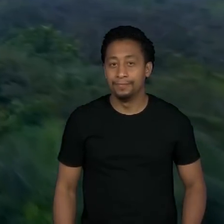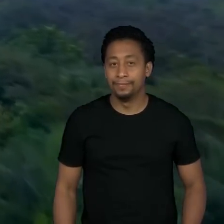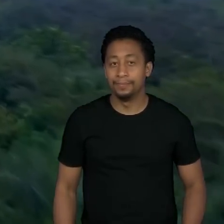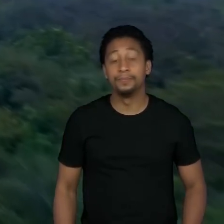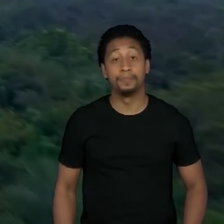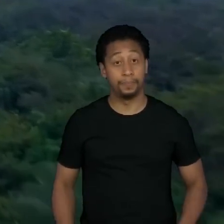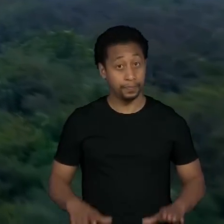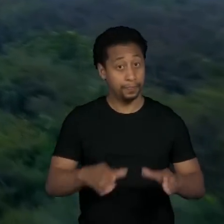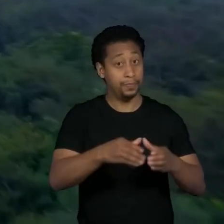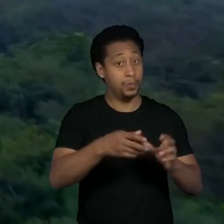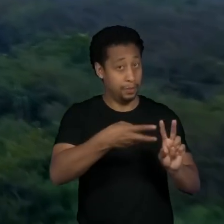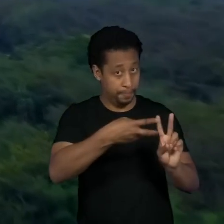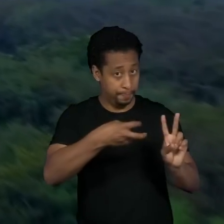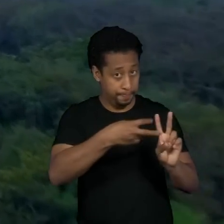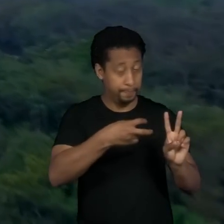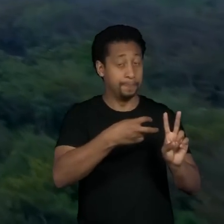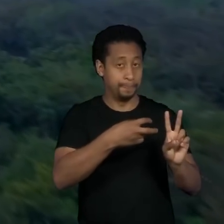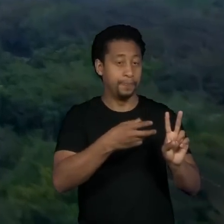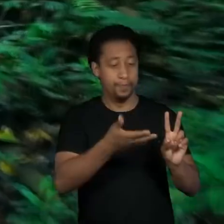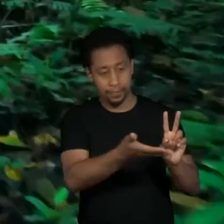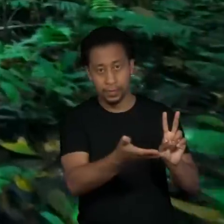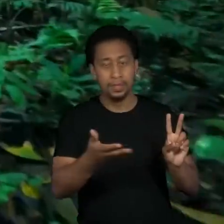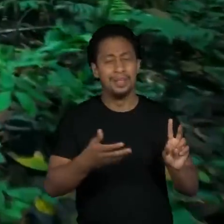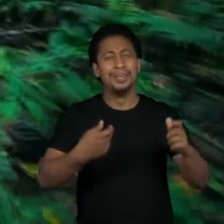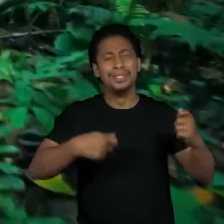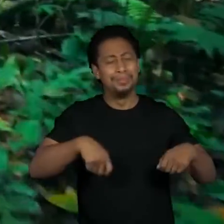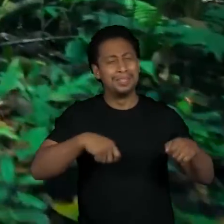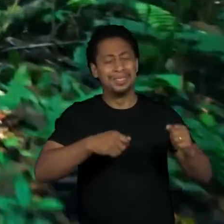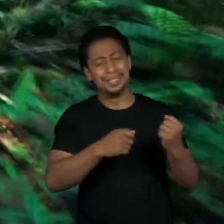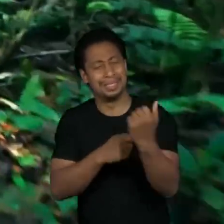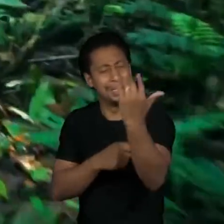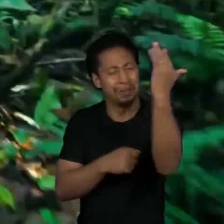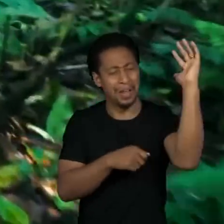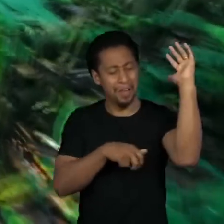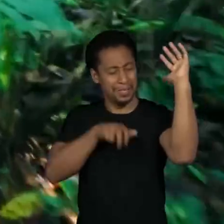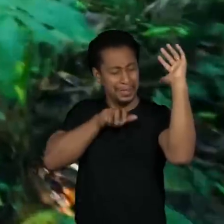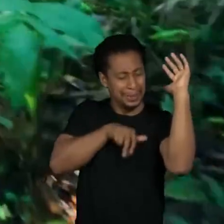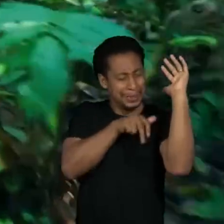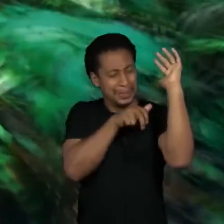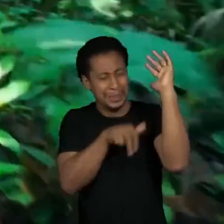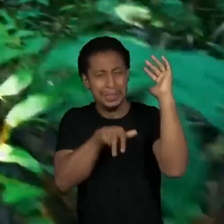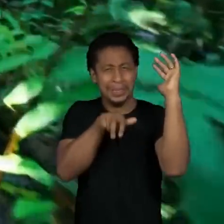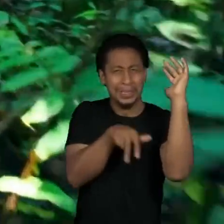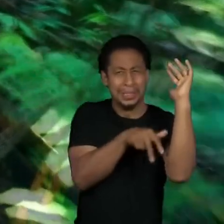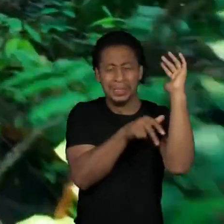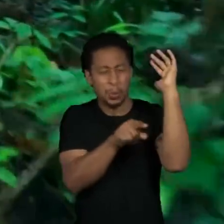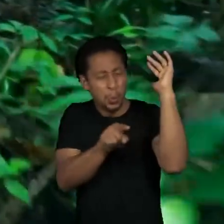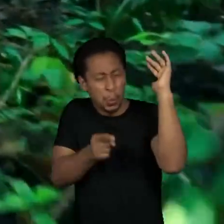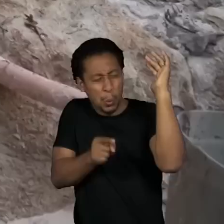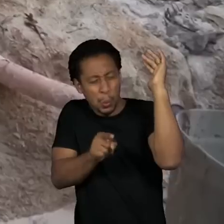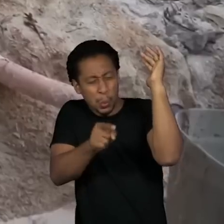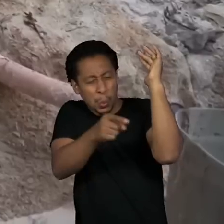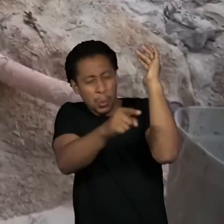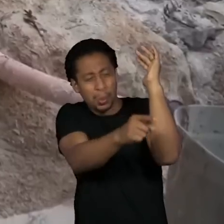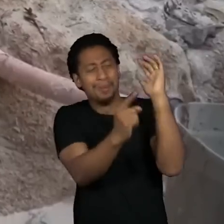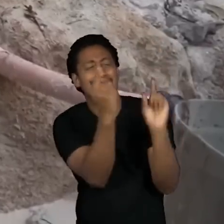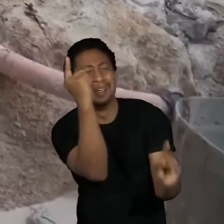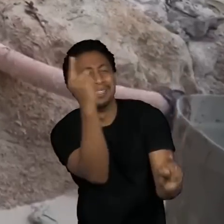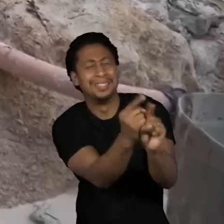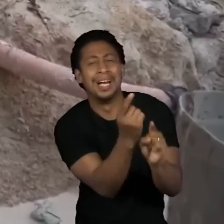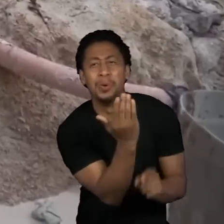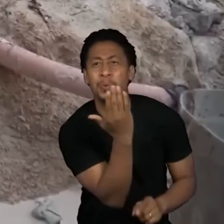Os indígenas são obrigados a caminhar quilômetros à procura de alimentos para matar a fome, sob ameaça de morte